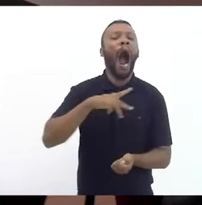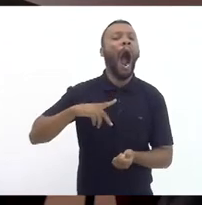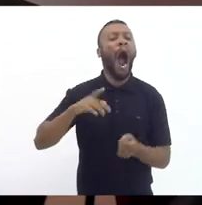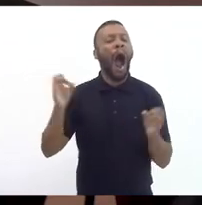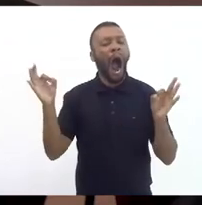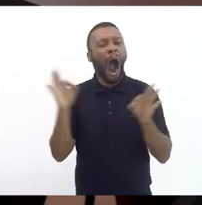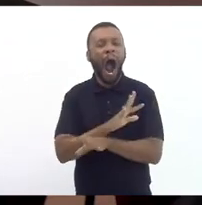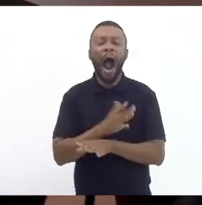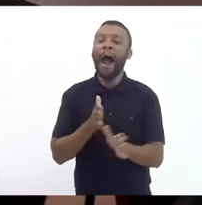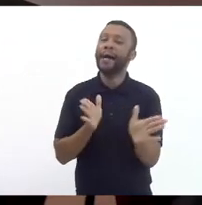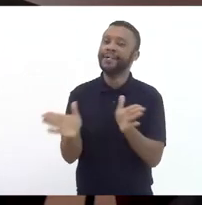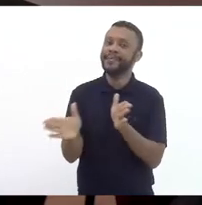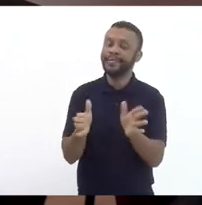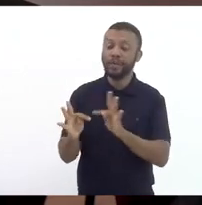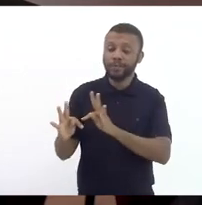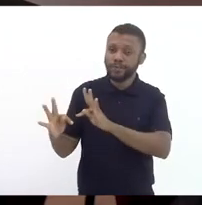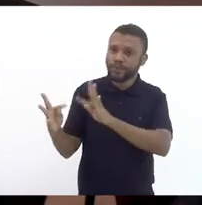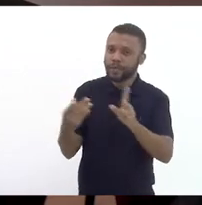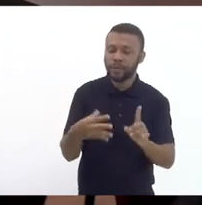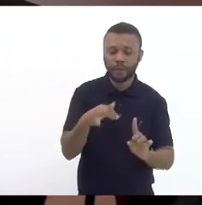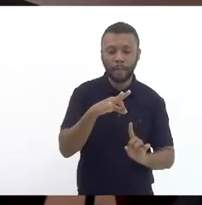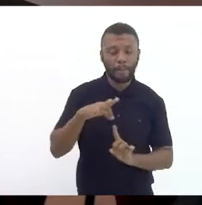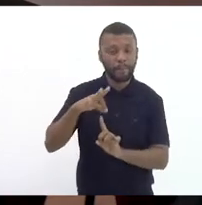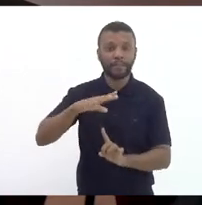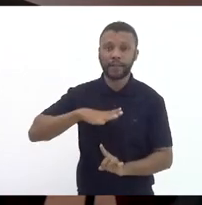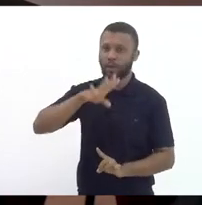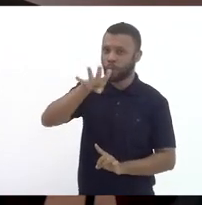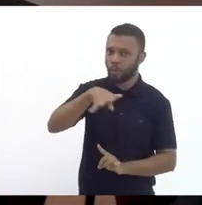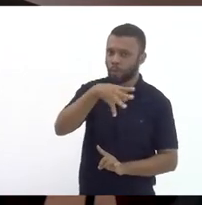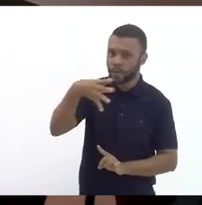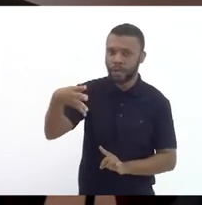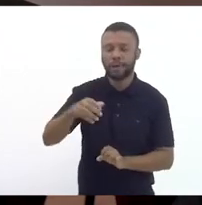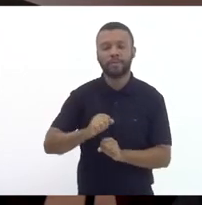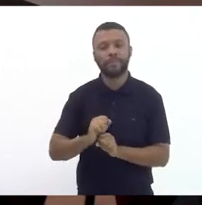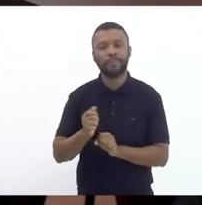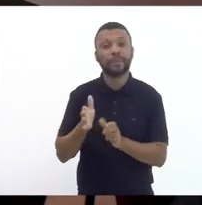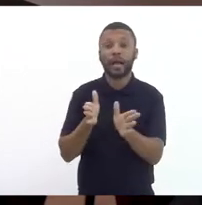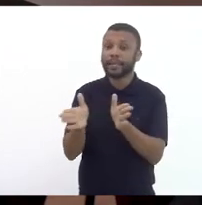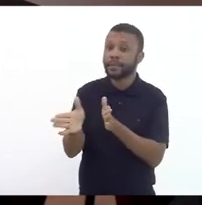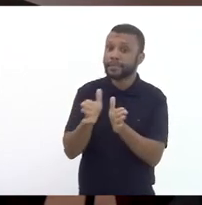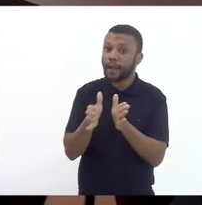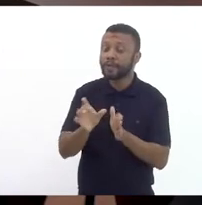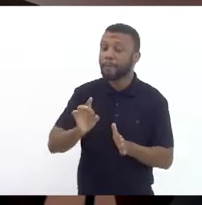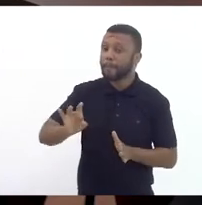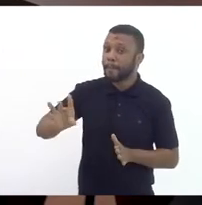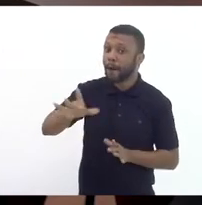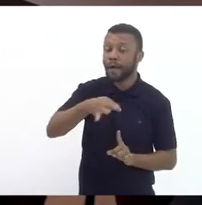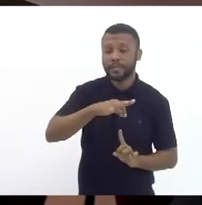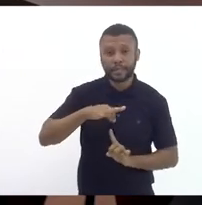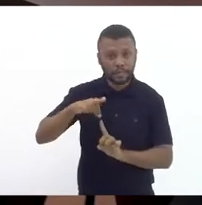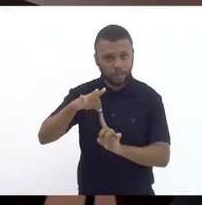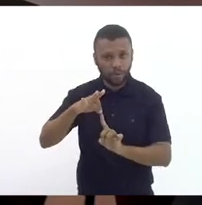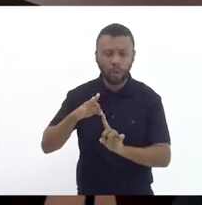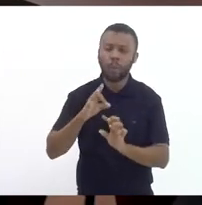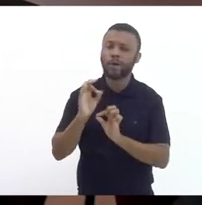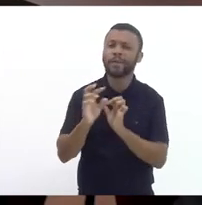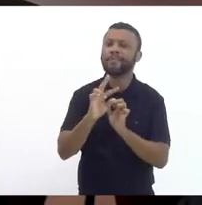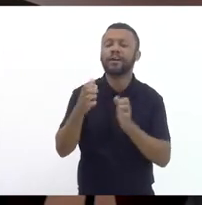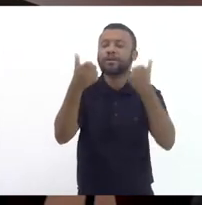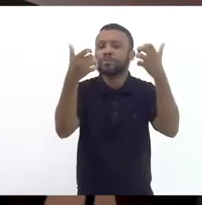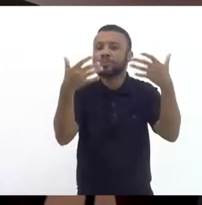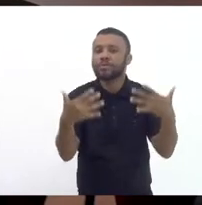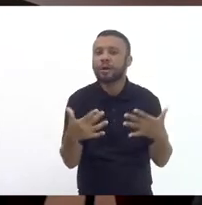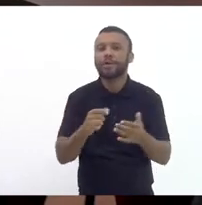as estações. Tem um cronograma, tem a acessibilidade lá por estação, o que vai ser feito, a conciliação